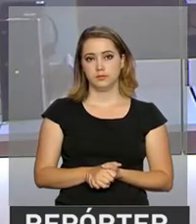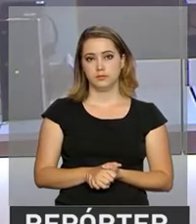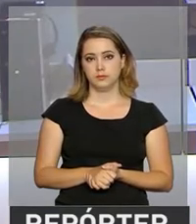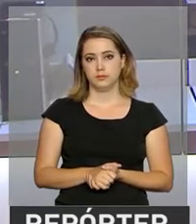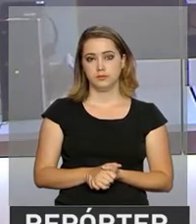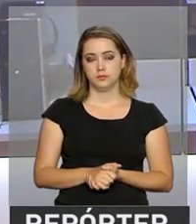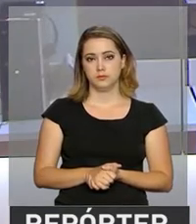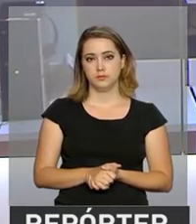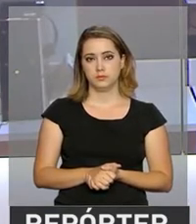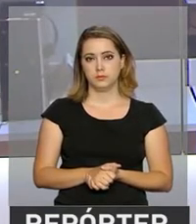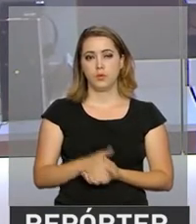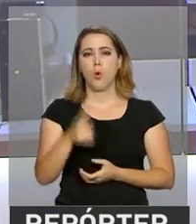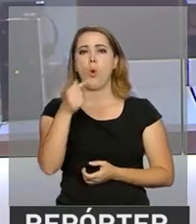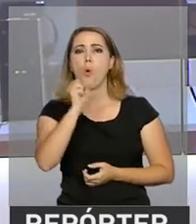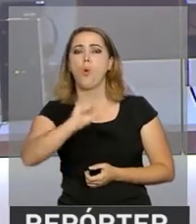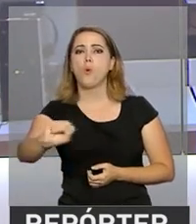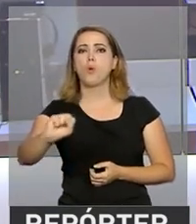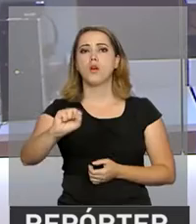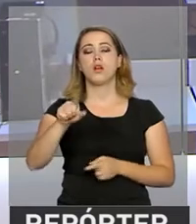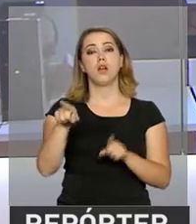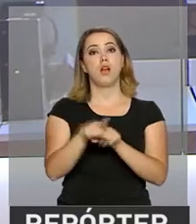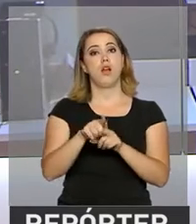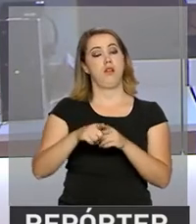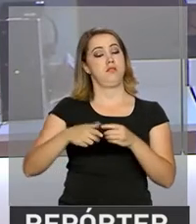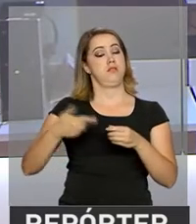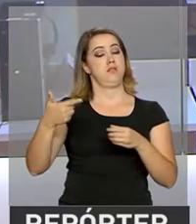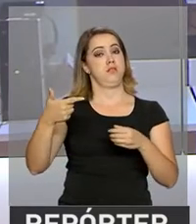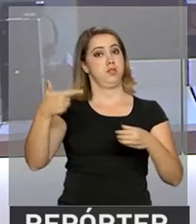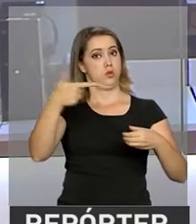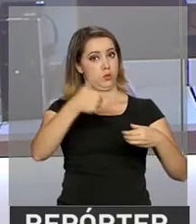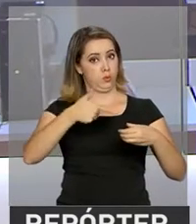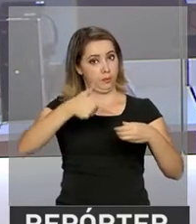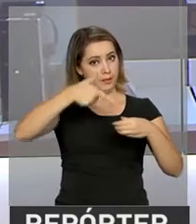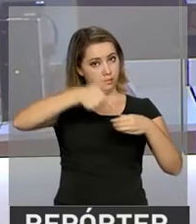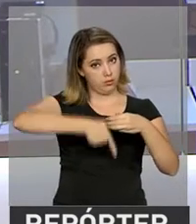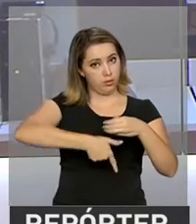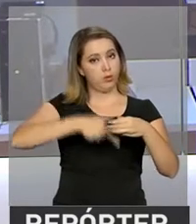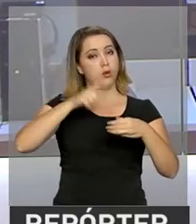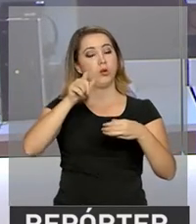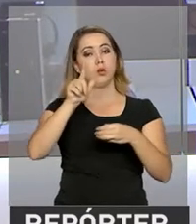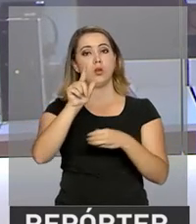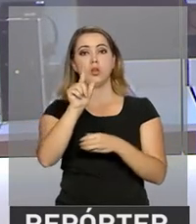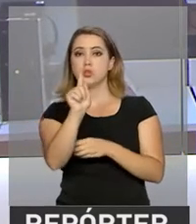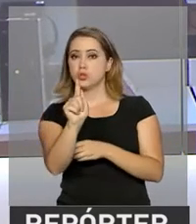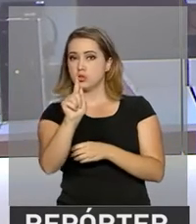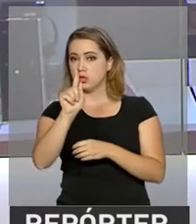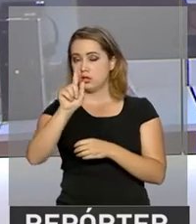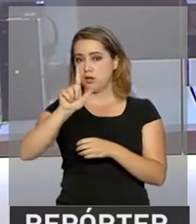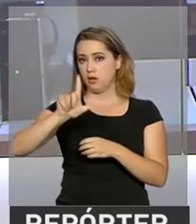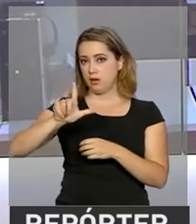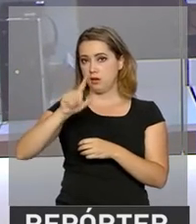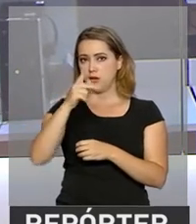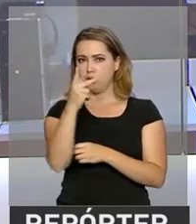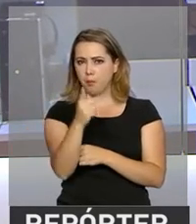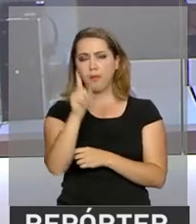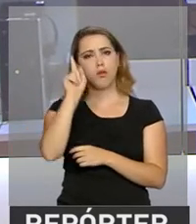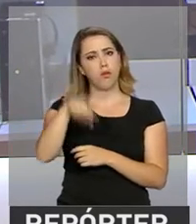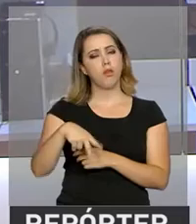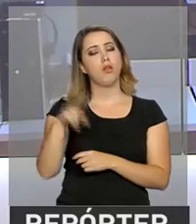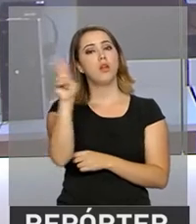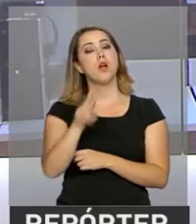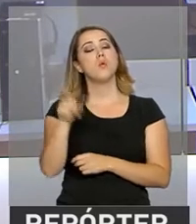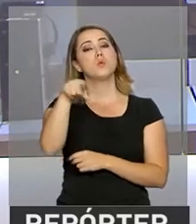o gás liqüefeito de petróleo glp é um dos principais combustíveis utilizados nas residências do país